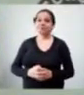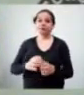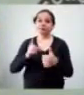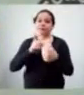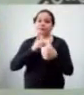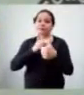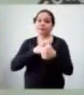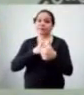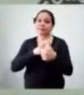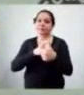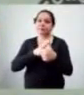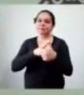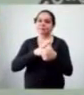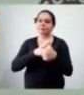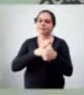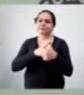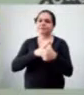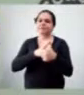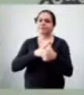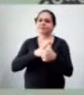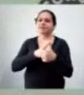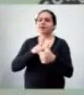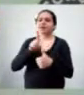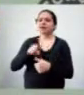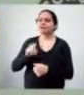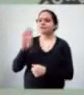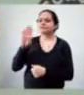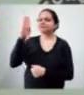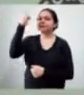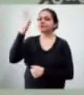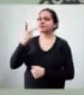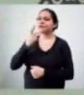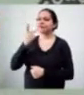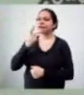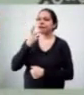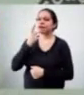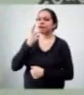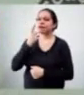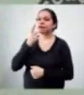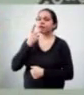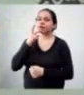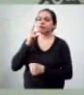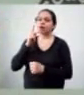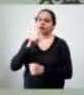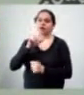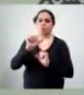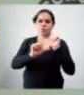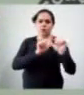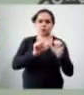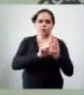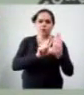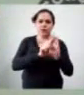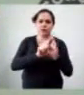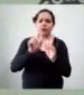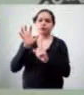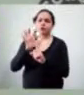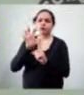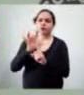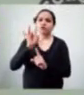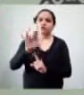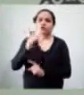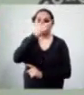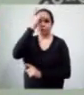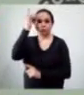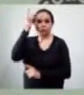primeiro, a falácia de dizer-se que serão atingidos apenas aqueles que ganham mais, que eram os